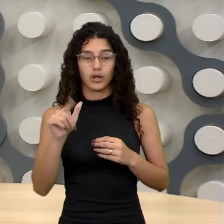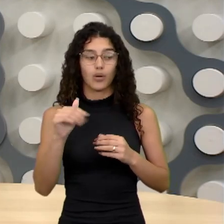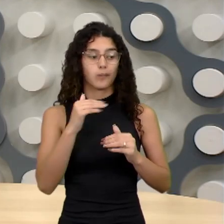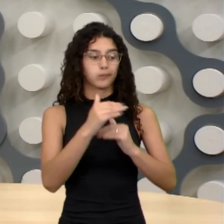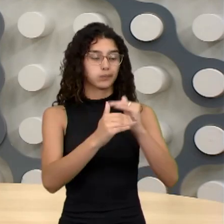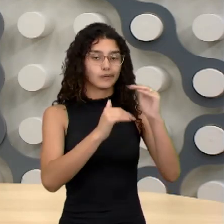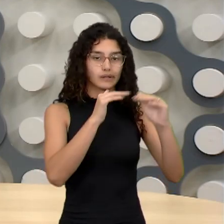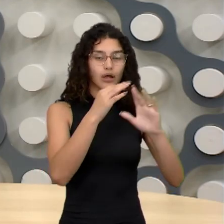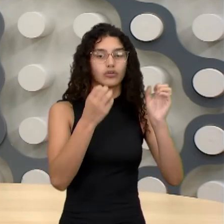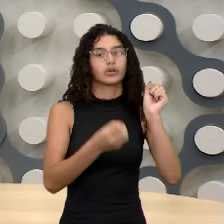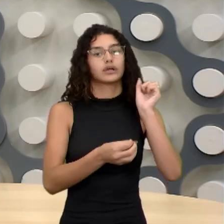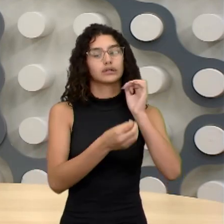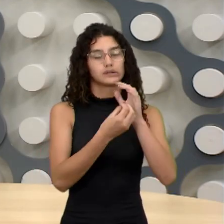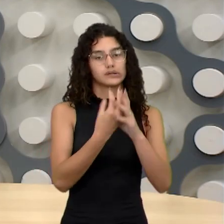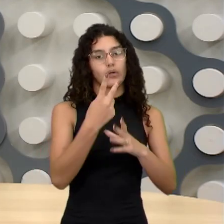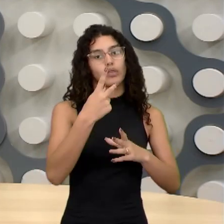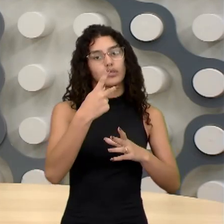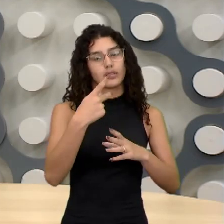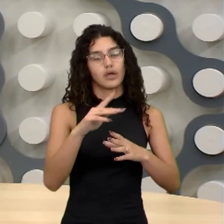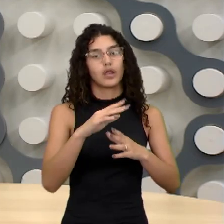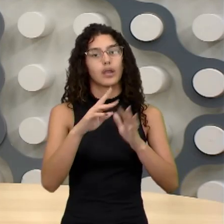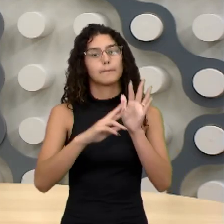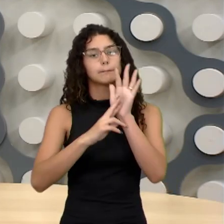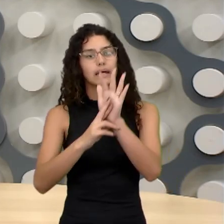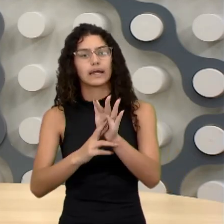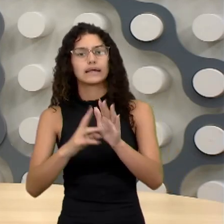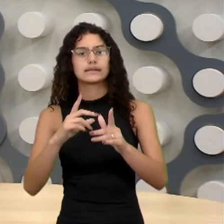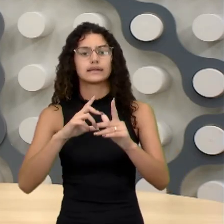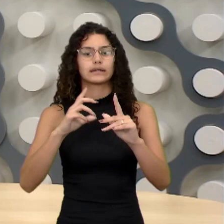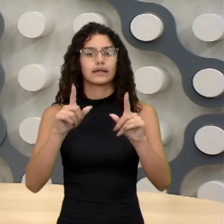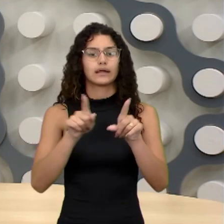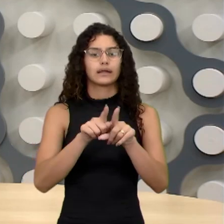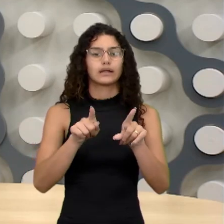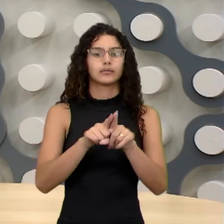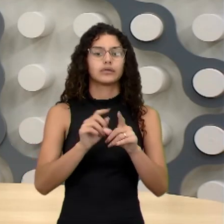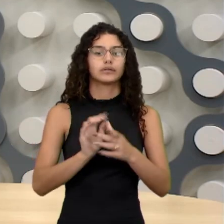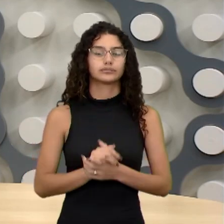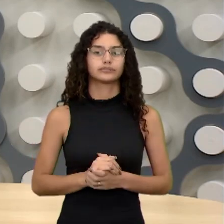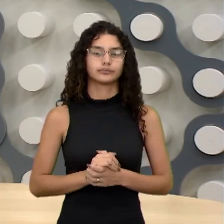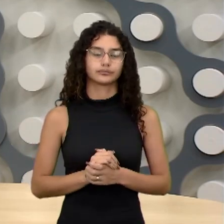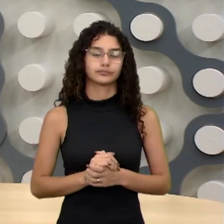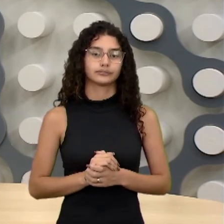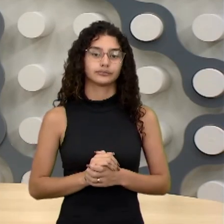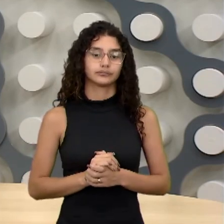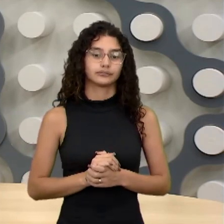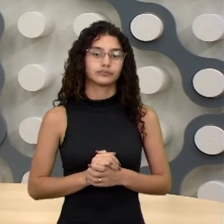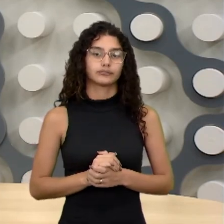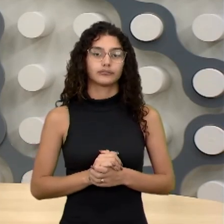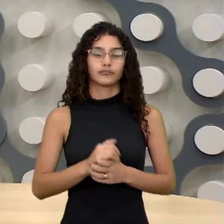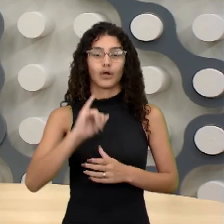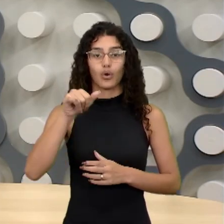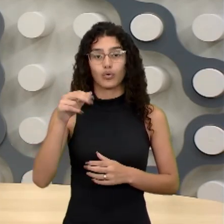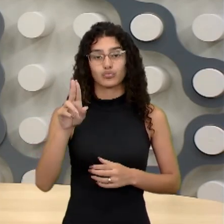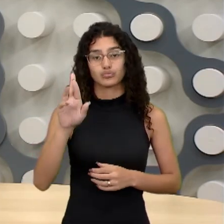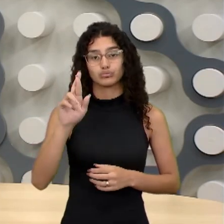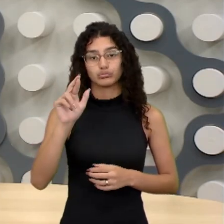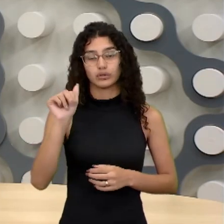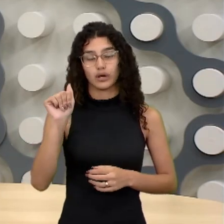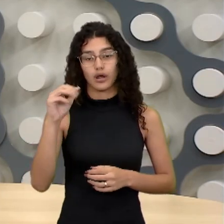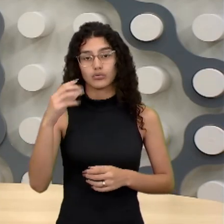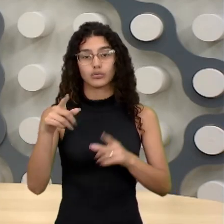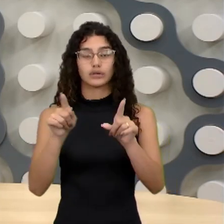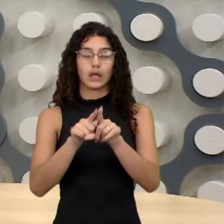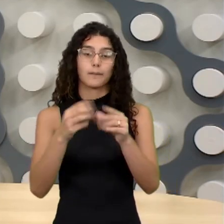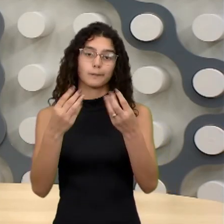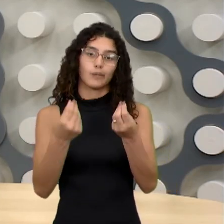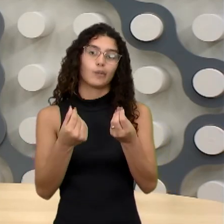né, o surgimento deles, né, e aí aparece lá na era mesozoica, né, Jurássico, né, tem muito a ver com dinossauros,